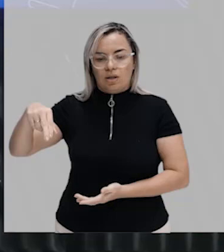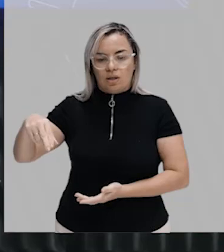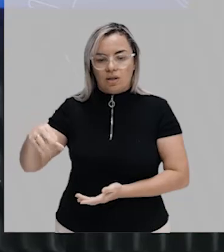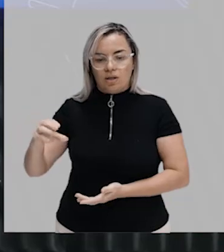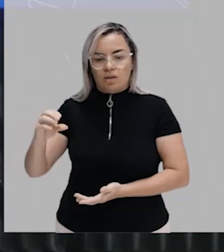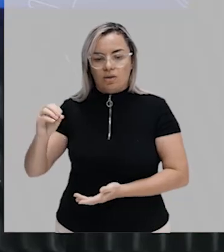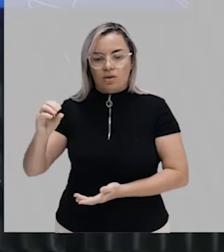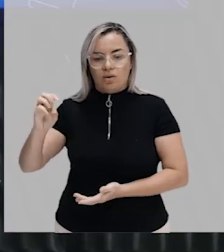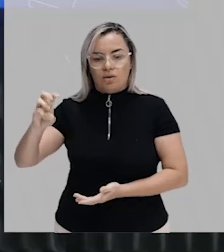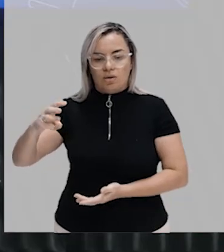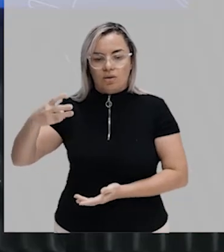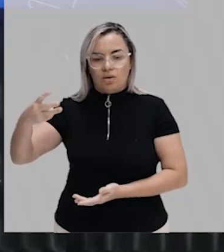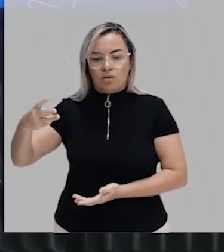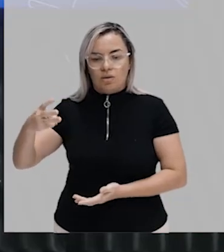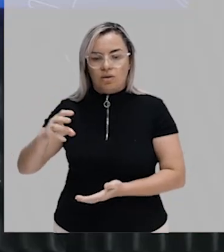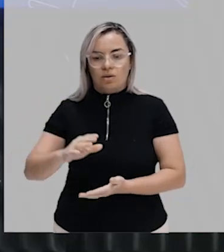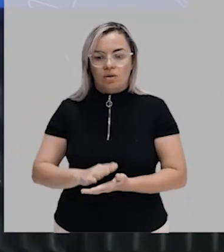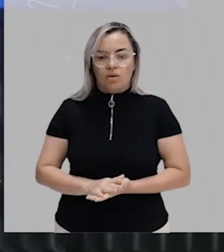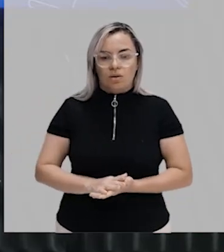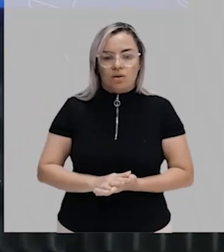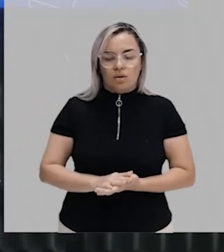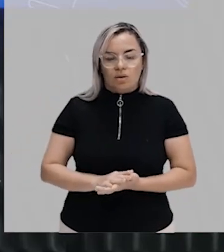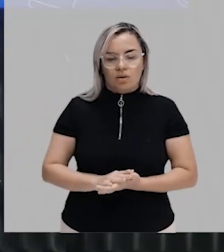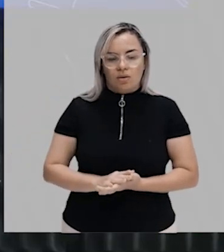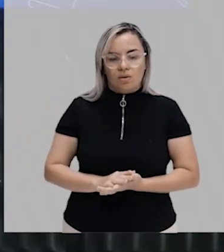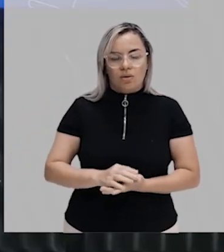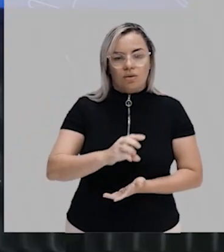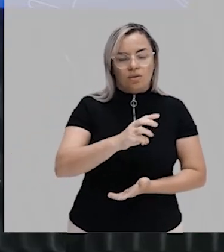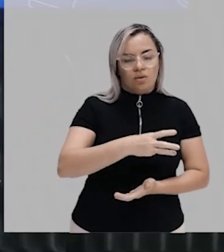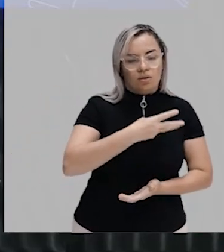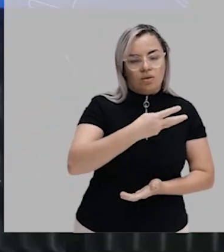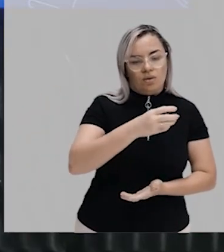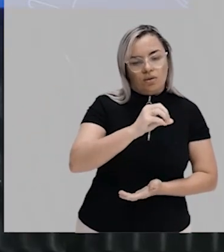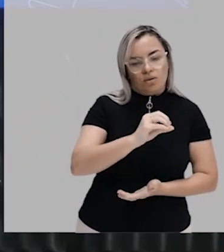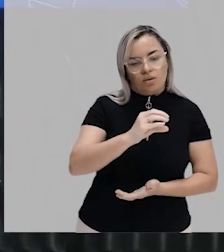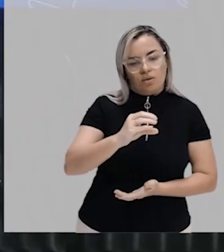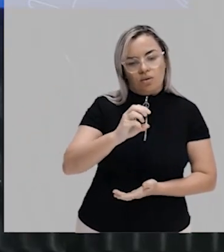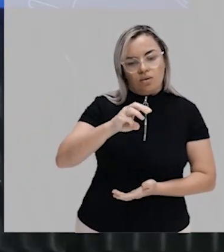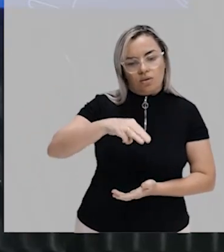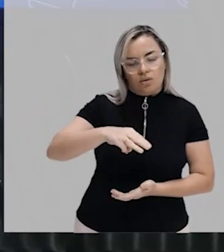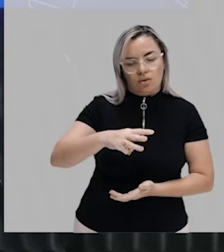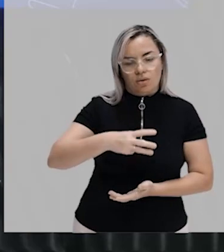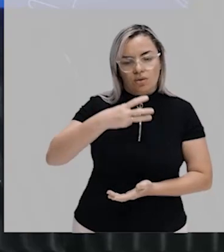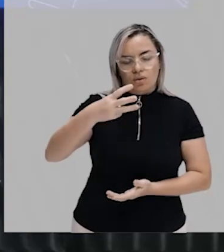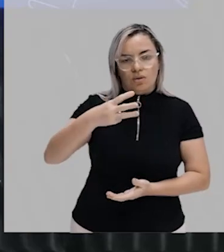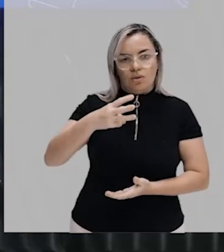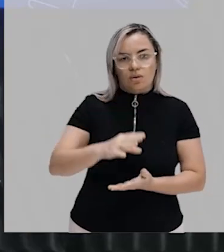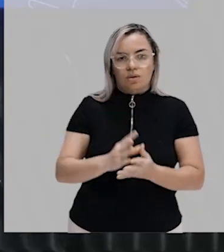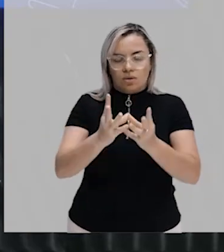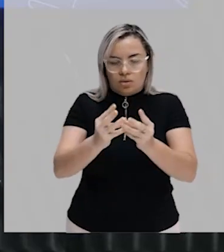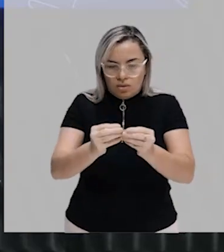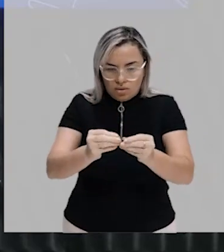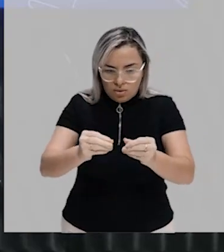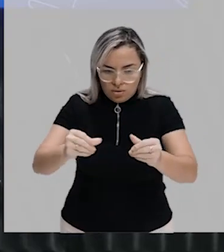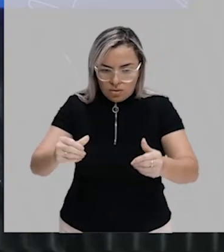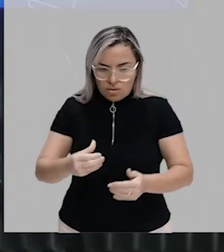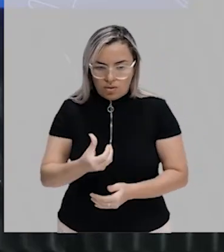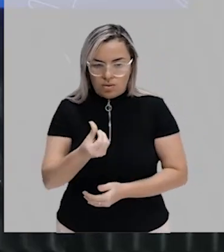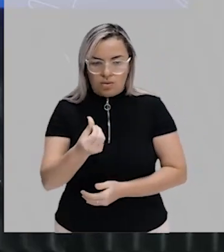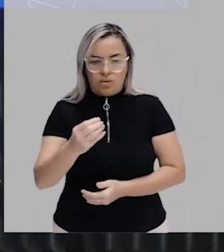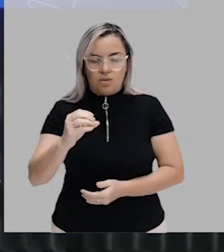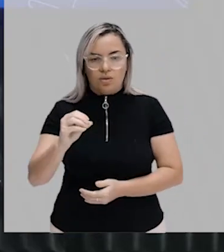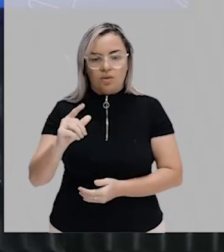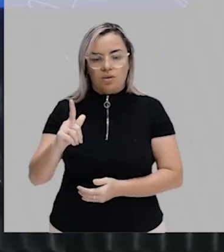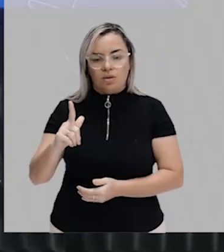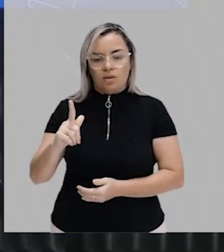que nos diz a questão. Em 300 centímetros cúbicos, né, está dissolvido os 60 gramas do